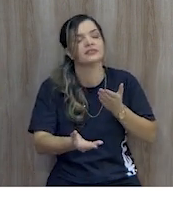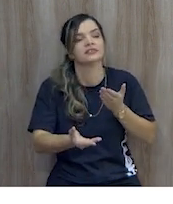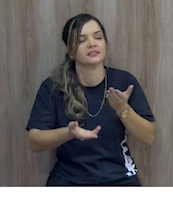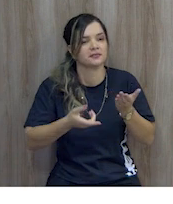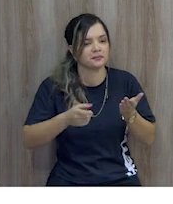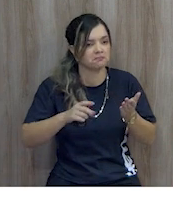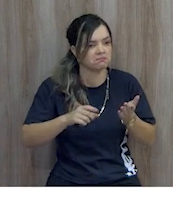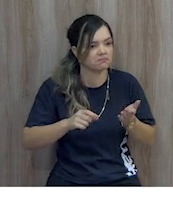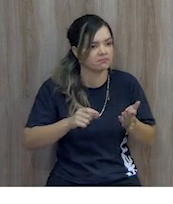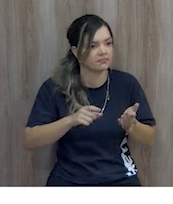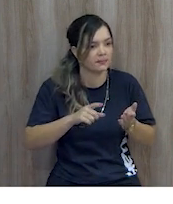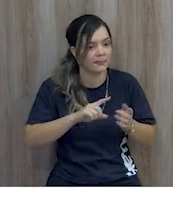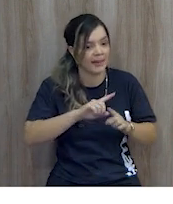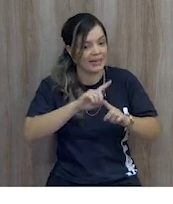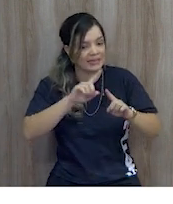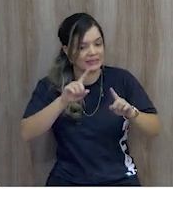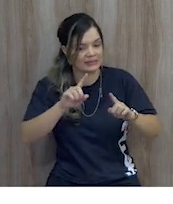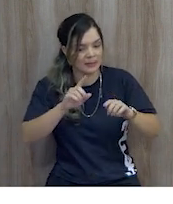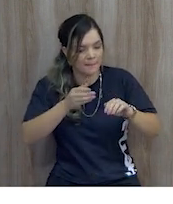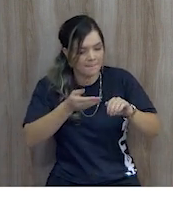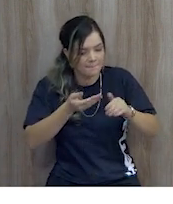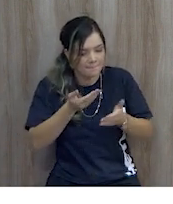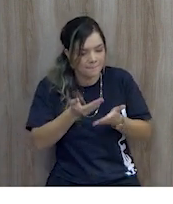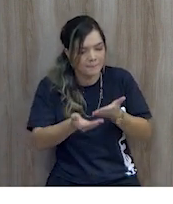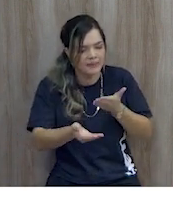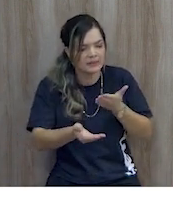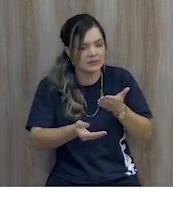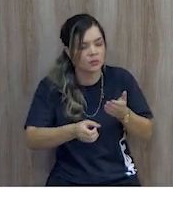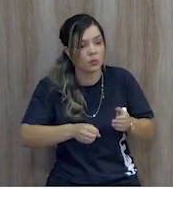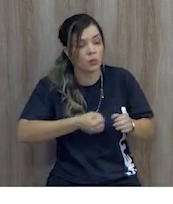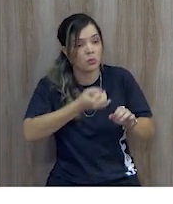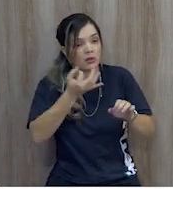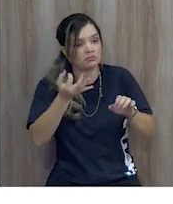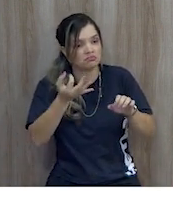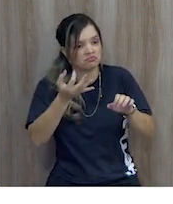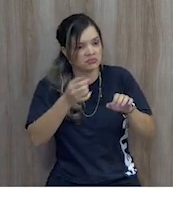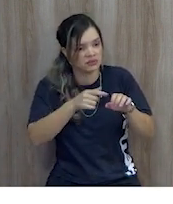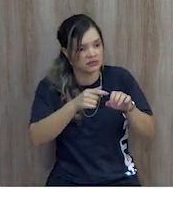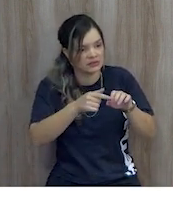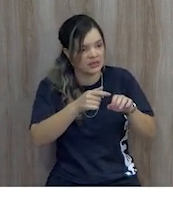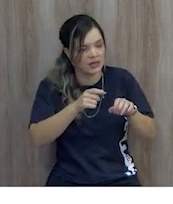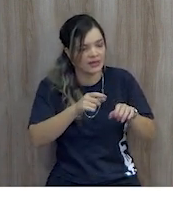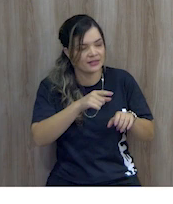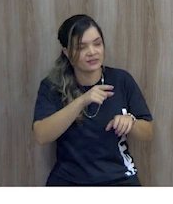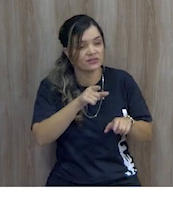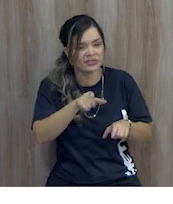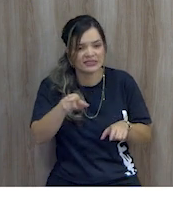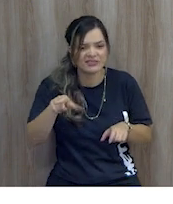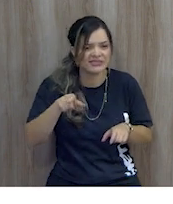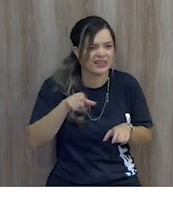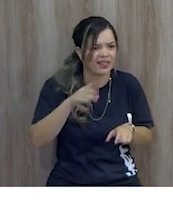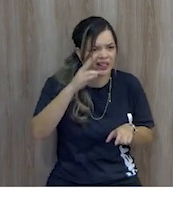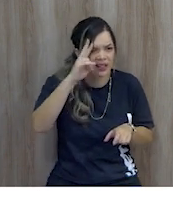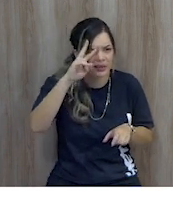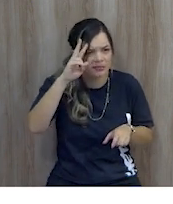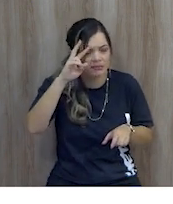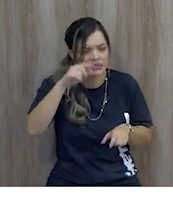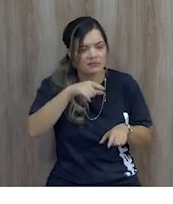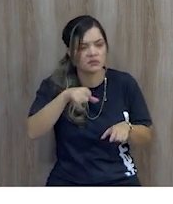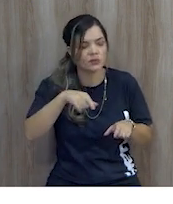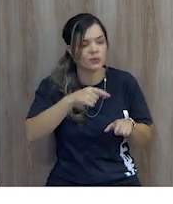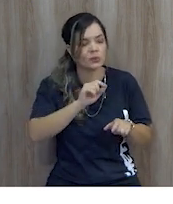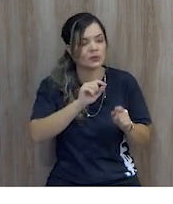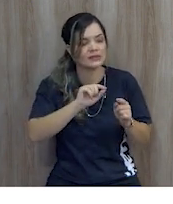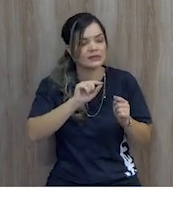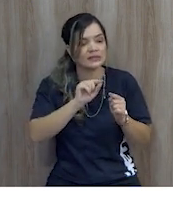perda de inserção vestibular. Para quem não se lembra ou não sabe o que é perda de inserção ou o que é inserção, quando eu coloco a sonda